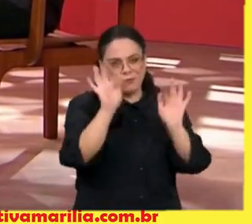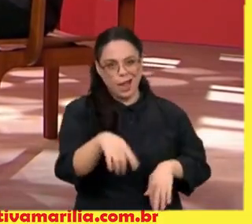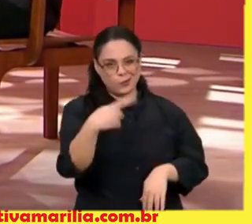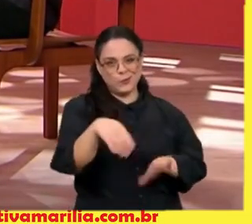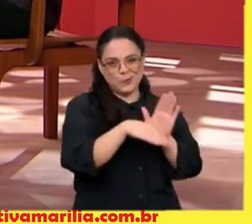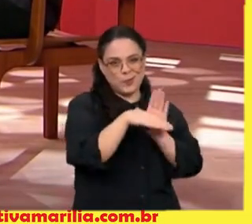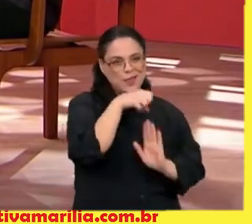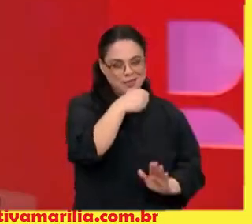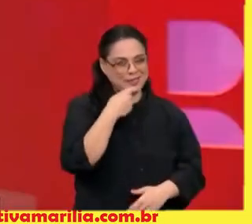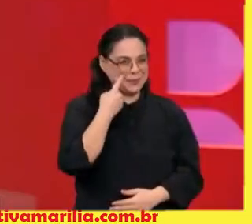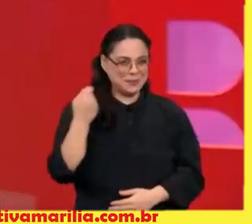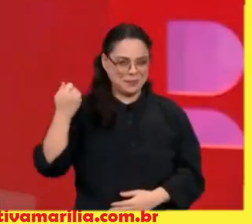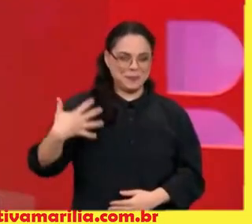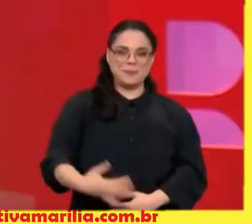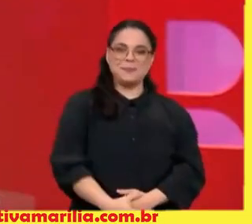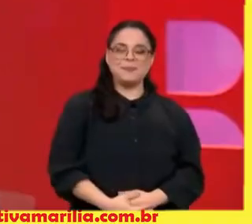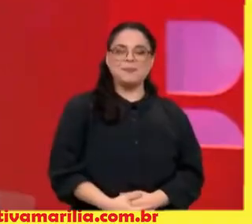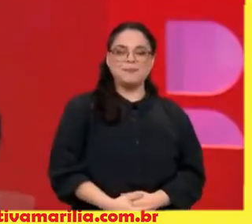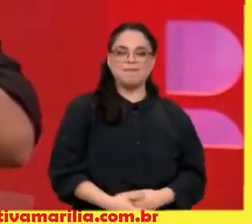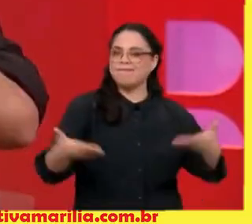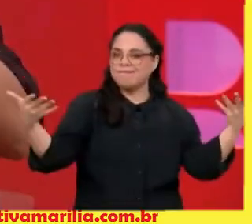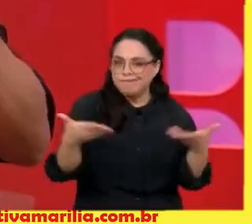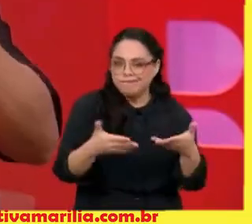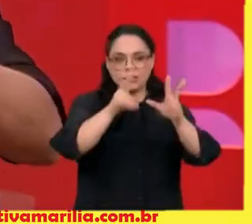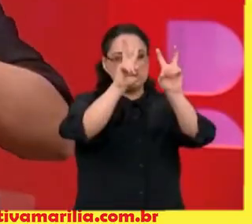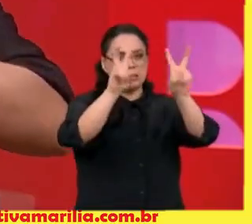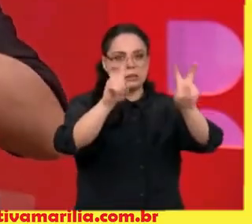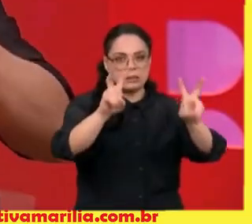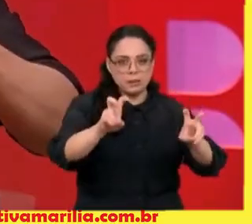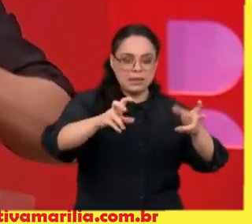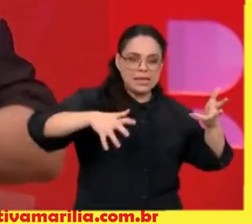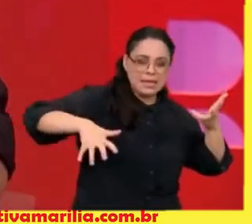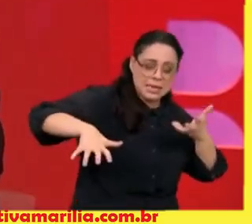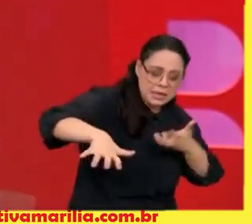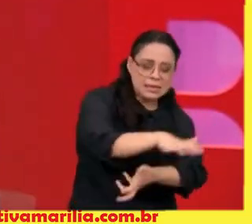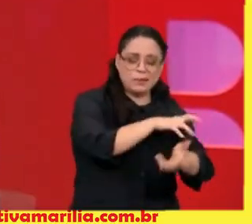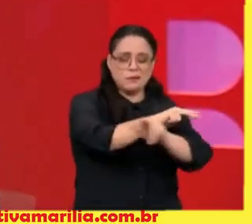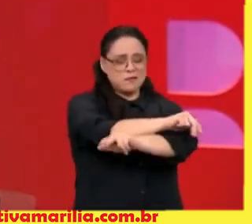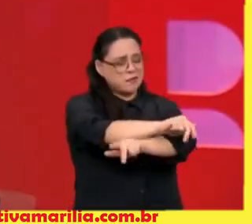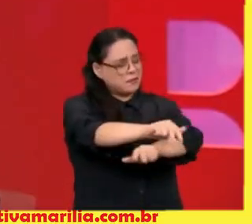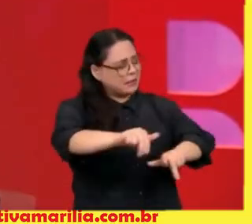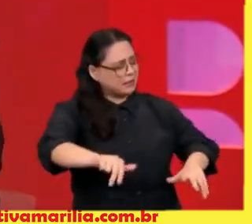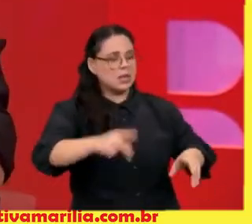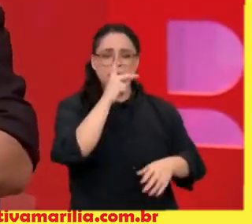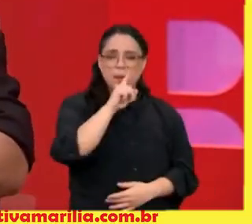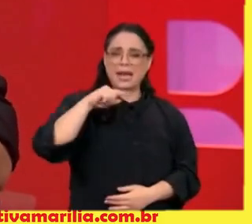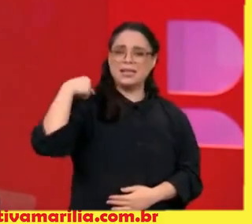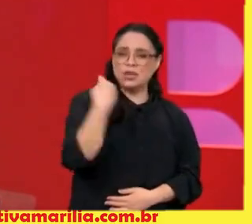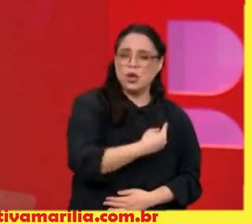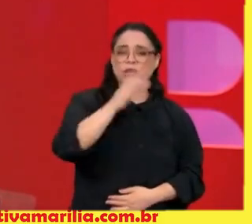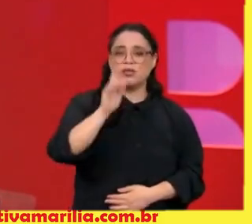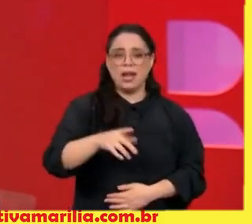Ok. Nesse momento de crises que a gente vive, porque são múltiplas crises, né? Parece que a gente comprou um pacote